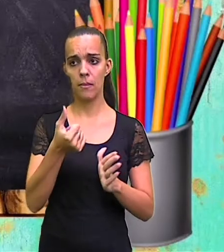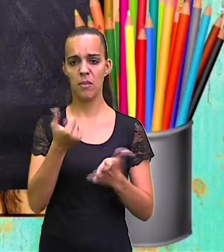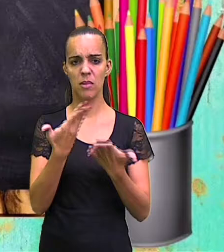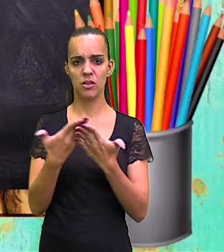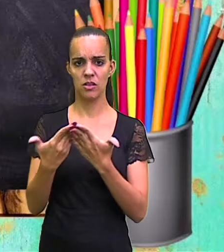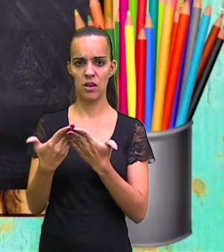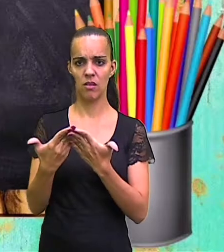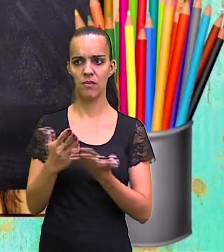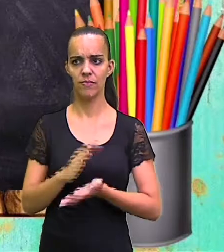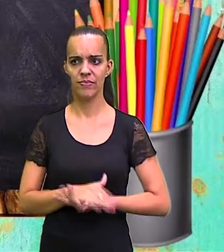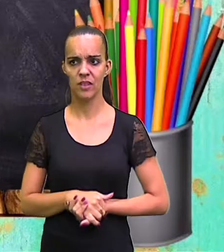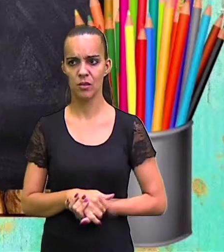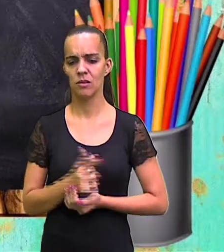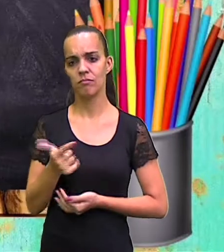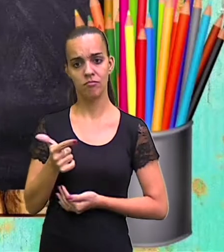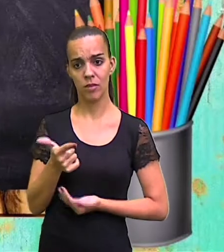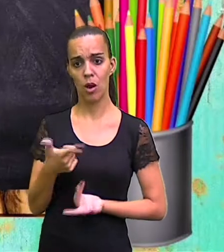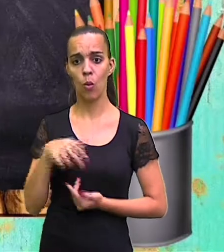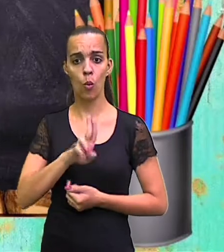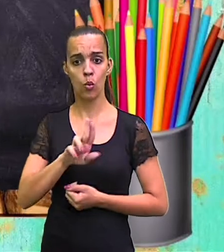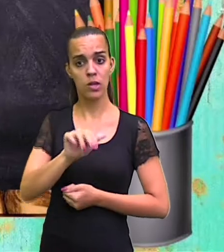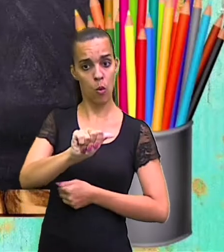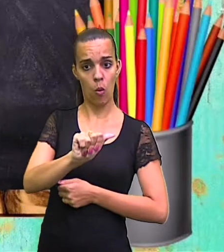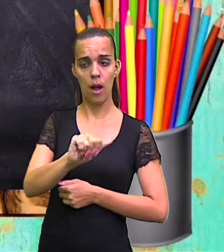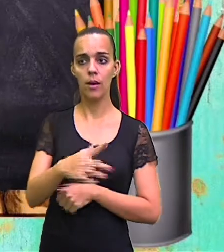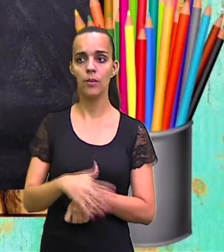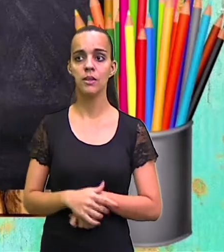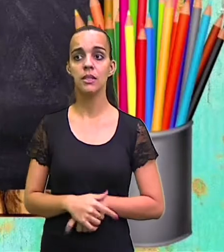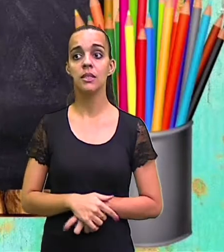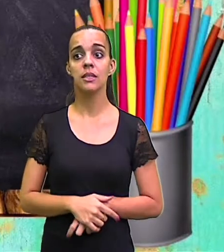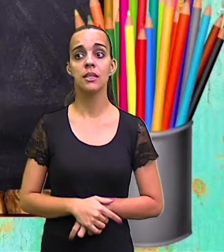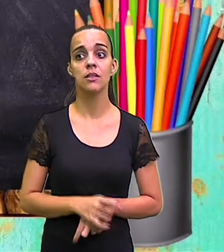de aula? Também não, você também acharia estranho.